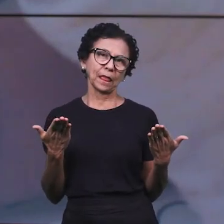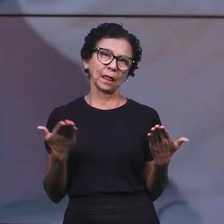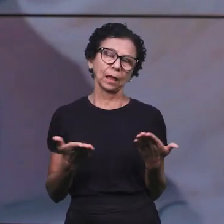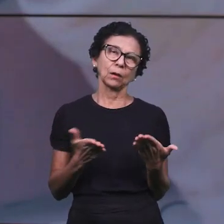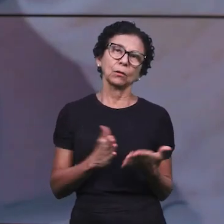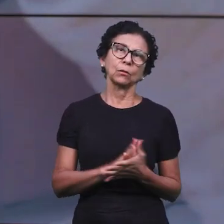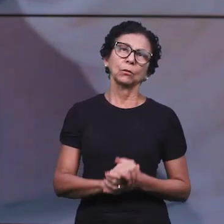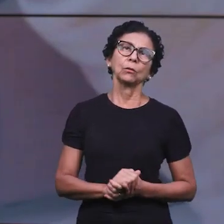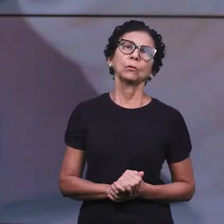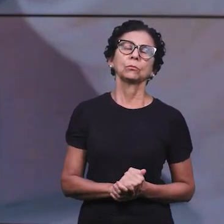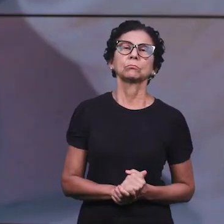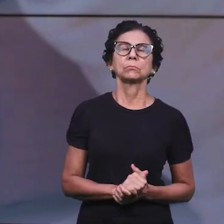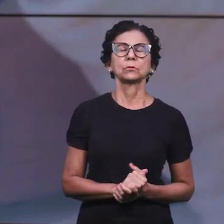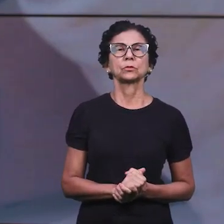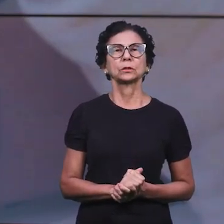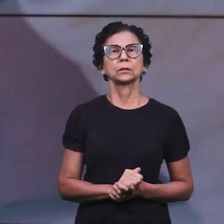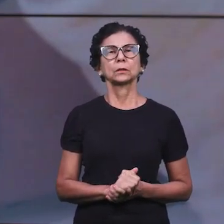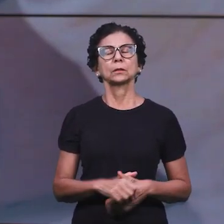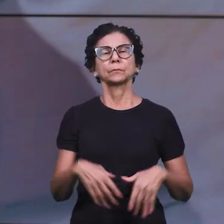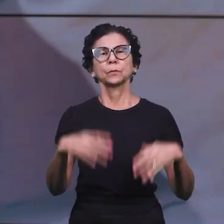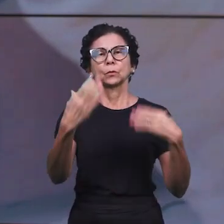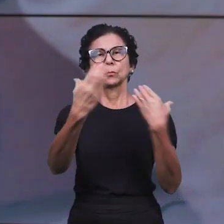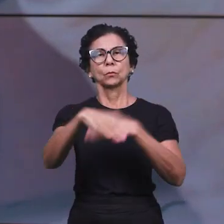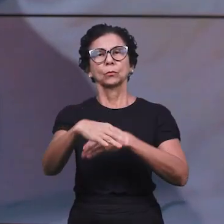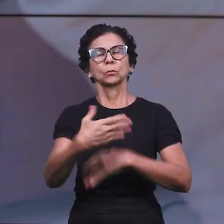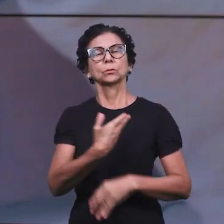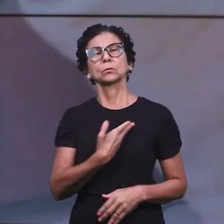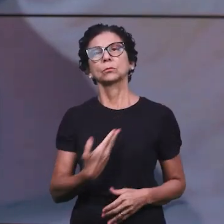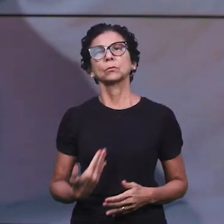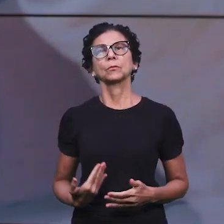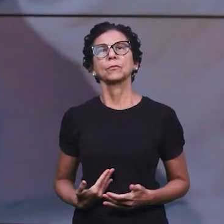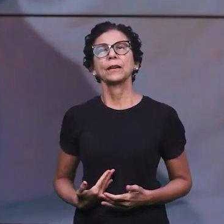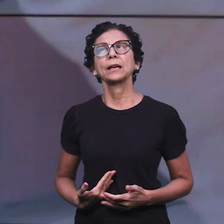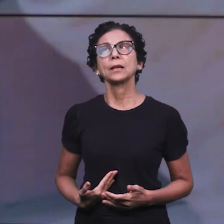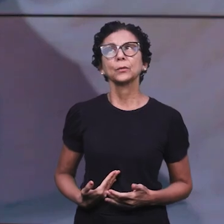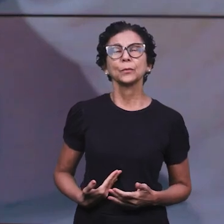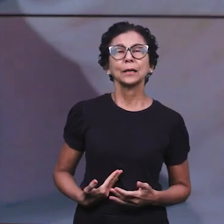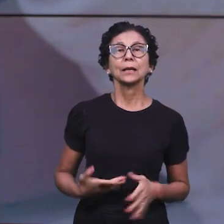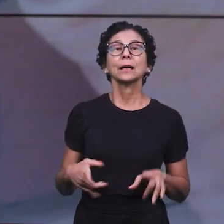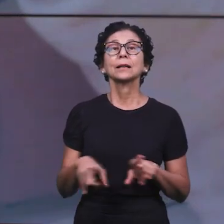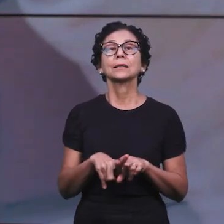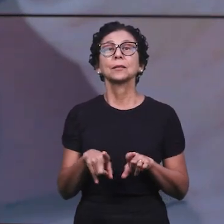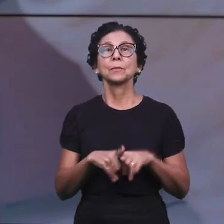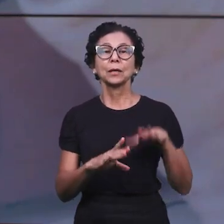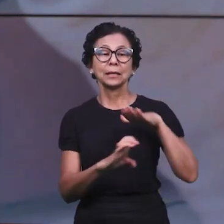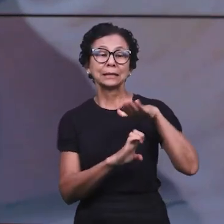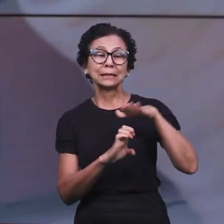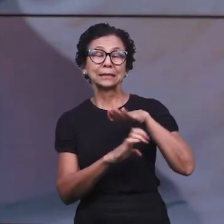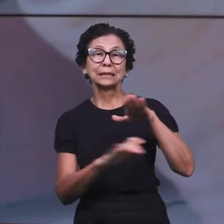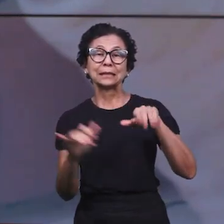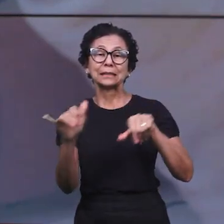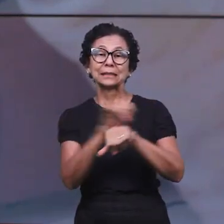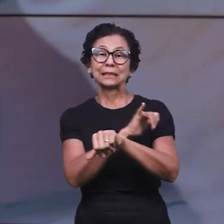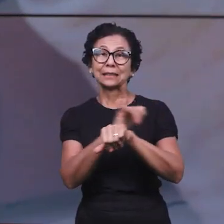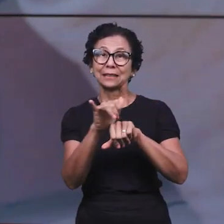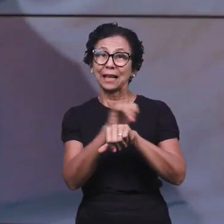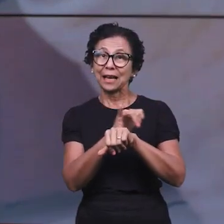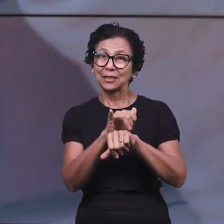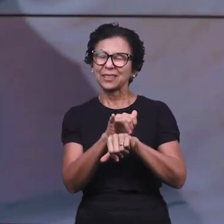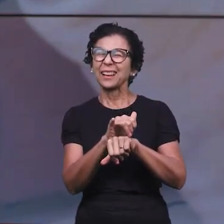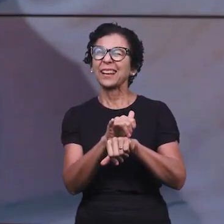concurso público ele é um mercado também, e às vezes é estratégia de muitas empresas oferecerem diversos